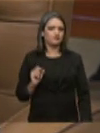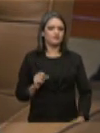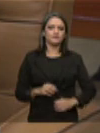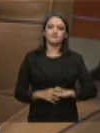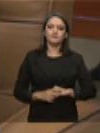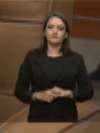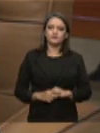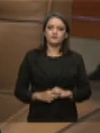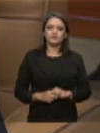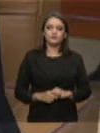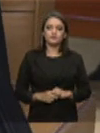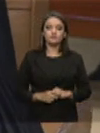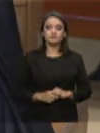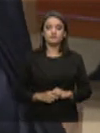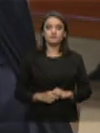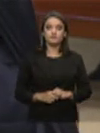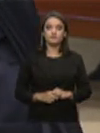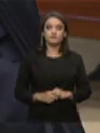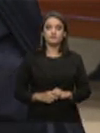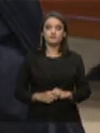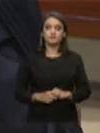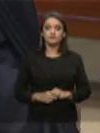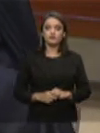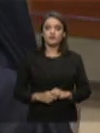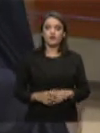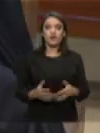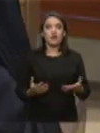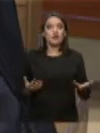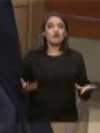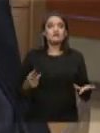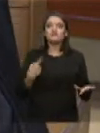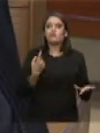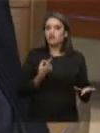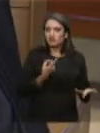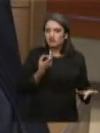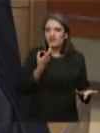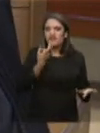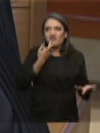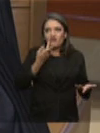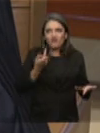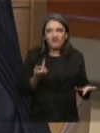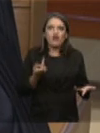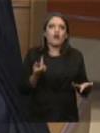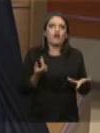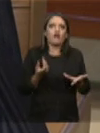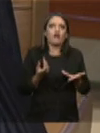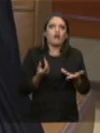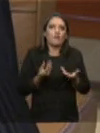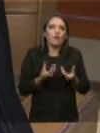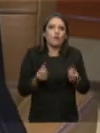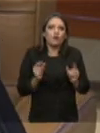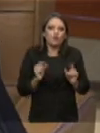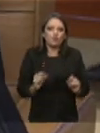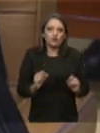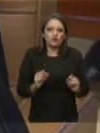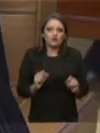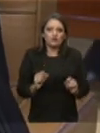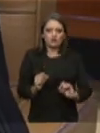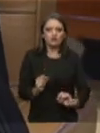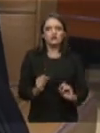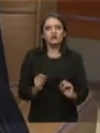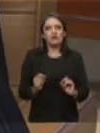presidente, nós falamos muito e com muita razão em prol do Estado